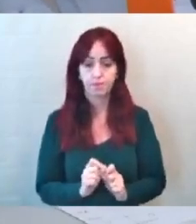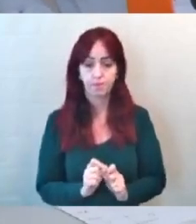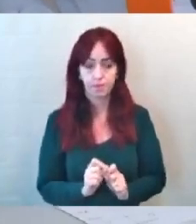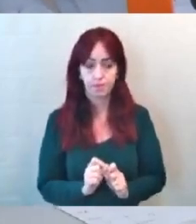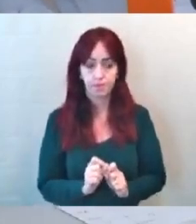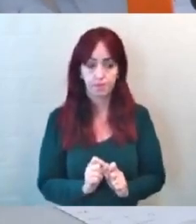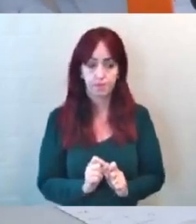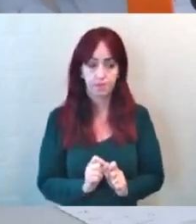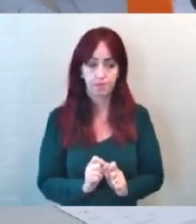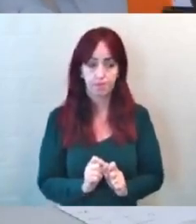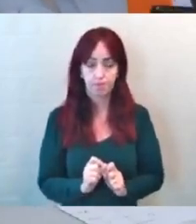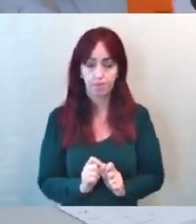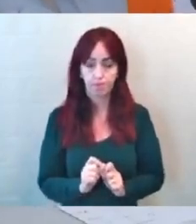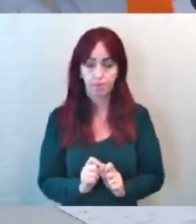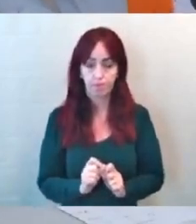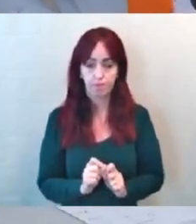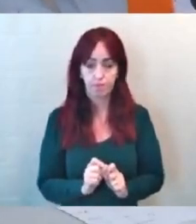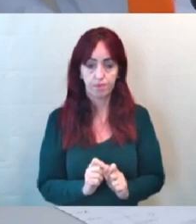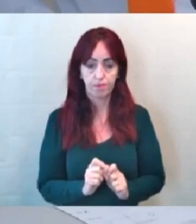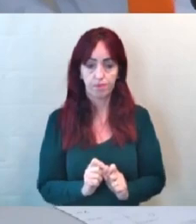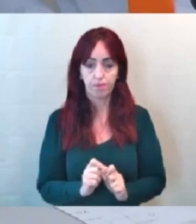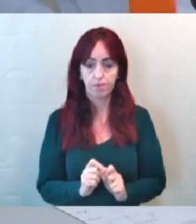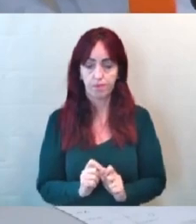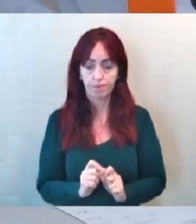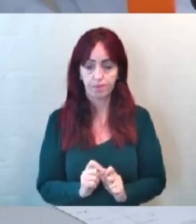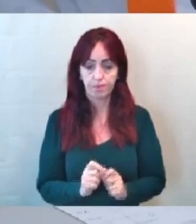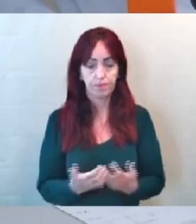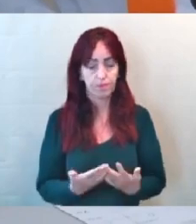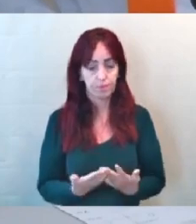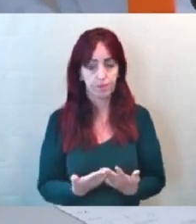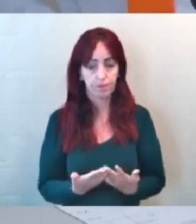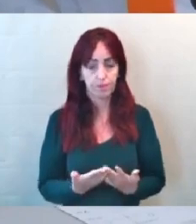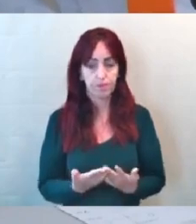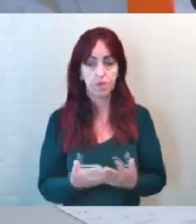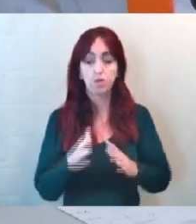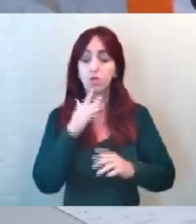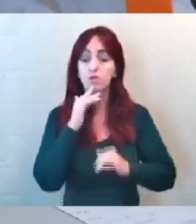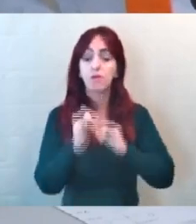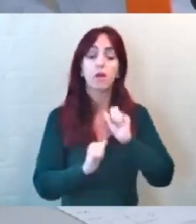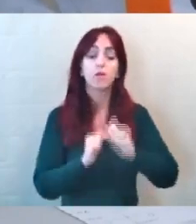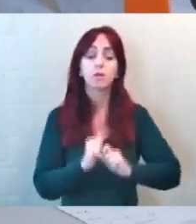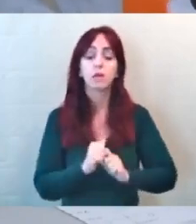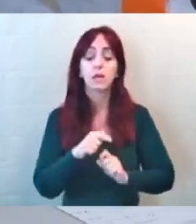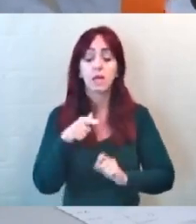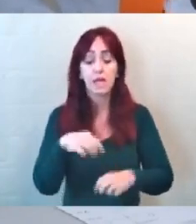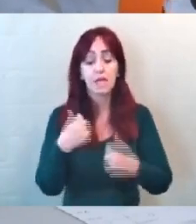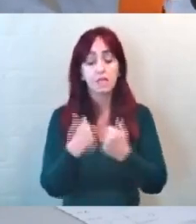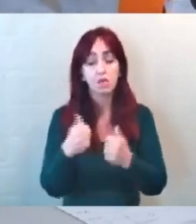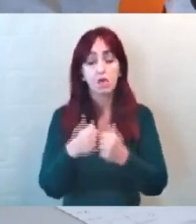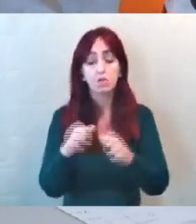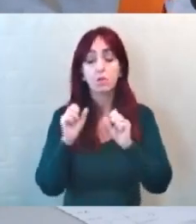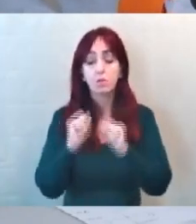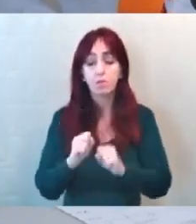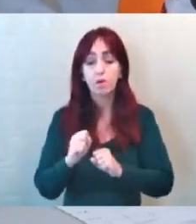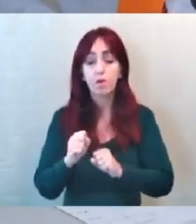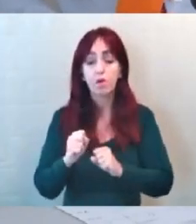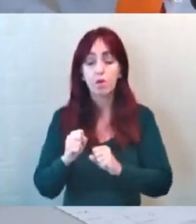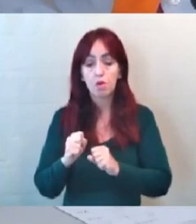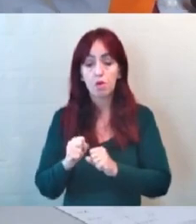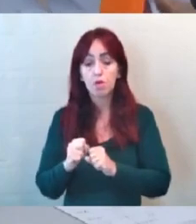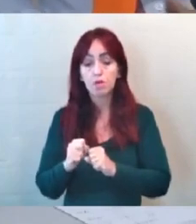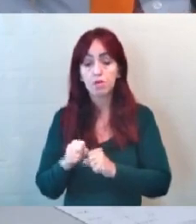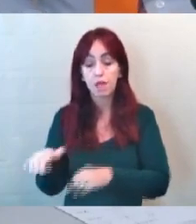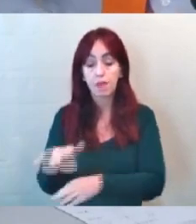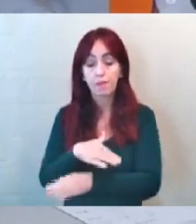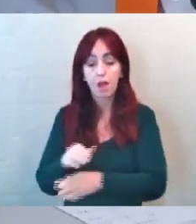administrativas para que esse ônibus, algumas autorizações, para que esses ônibus possam operar. Nós já estamos no dia